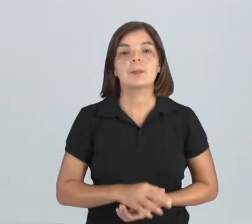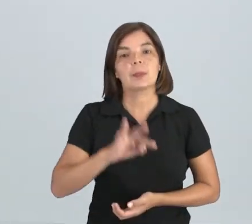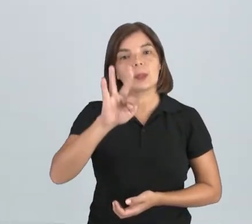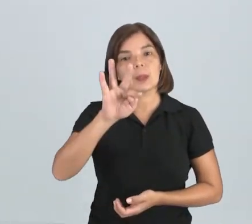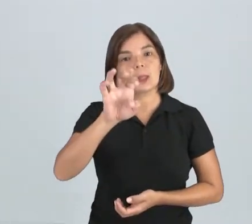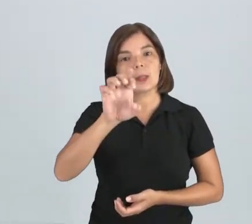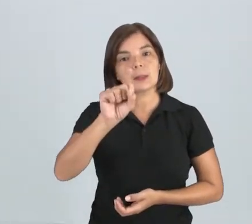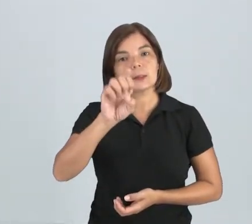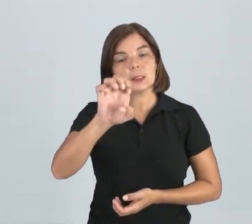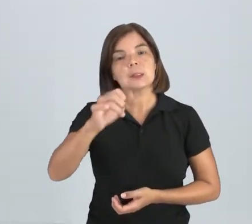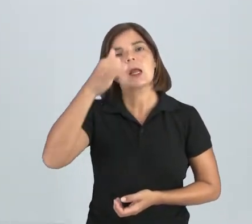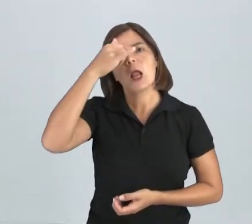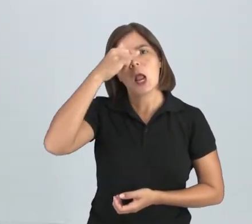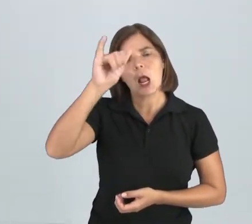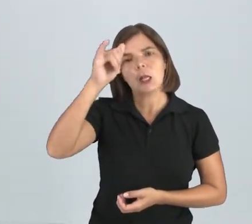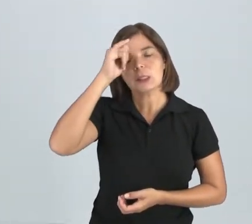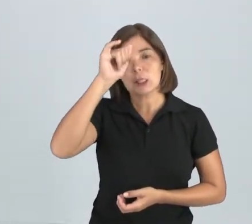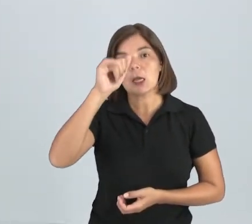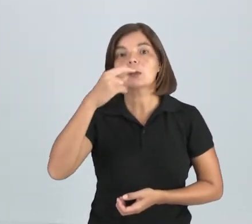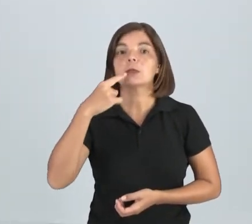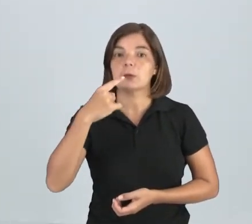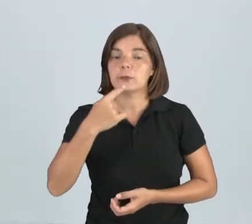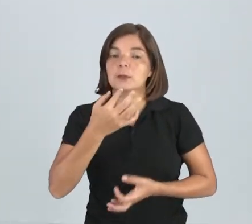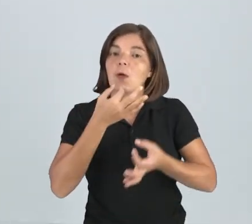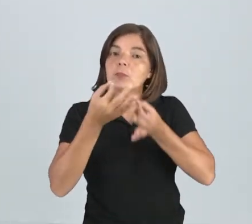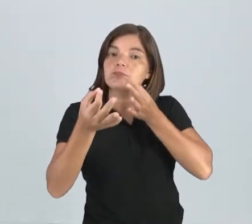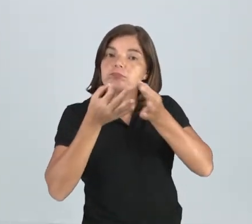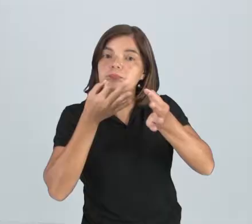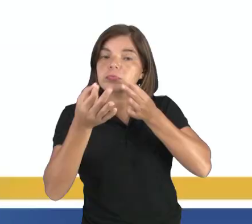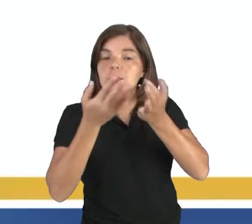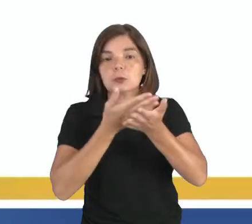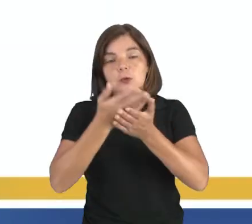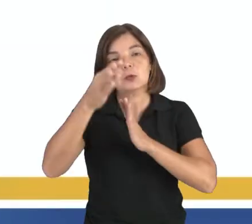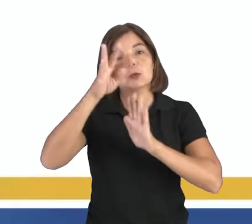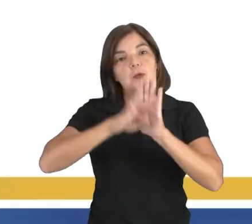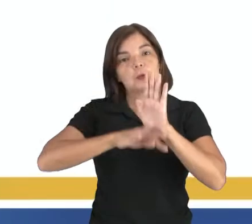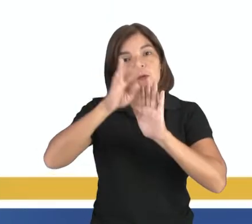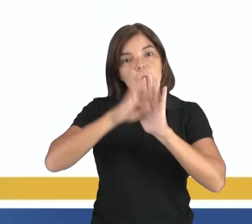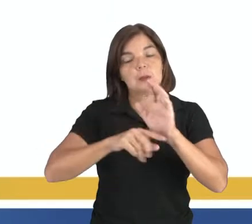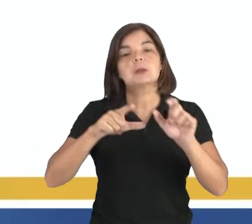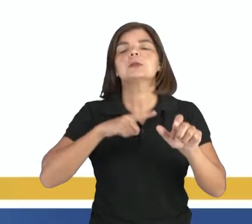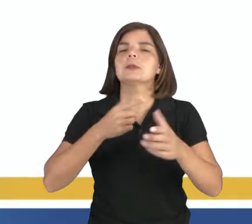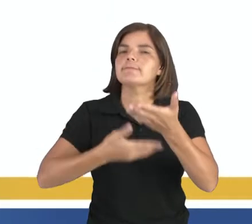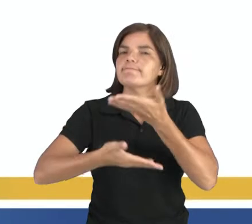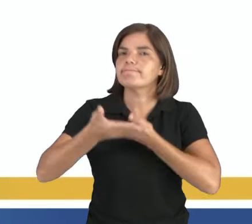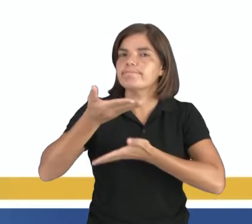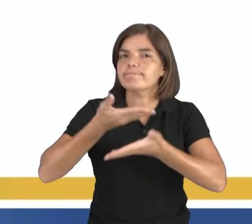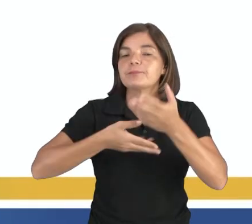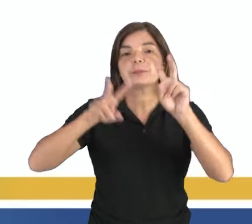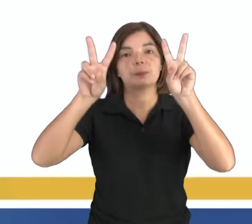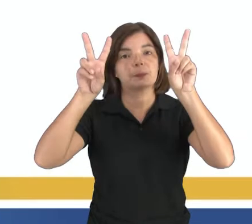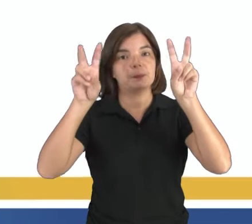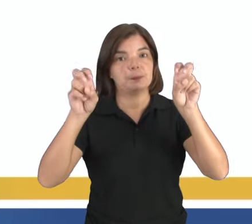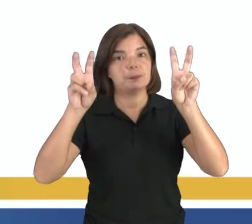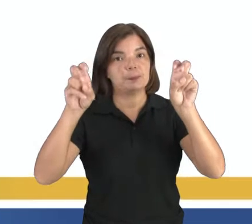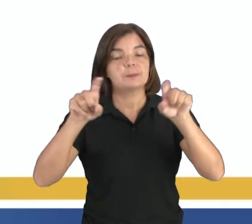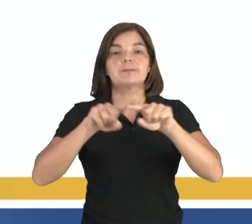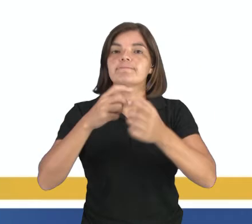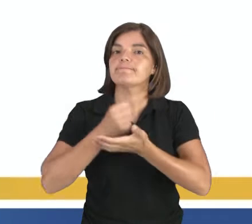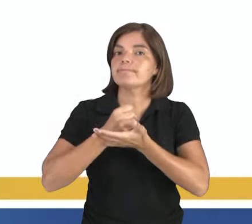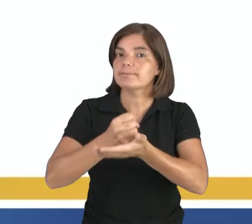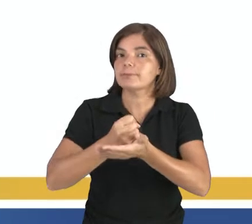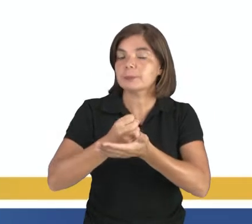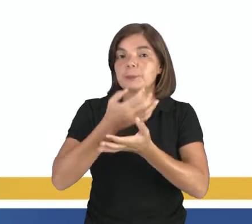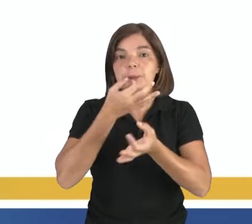Tese é a ideia que você vai defender no seu texto, lá na introdução. Ela deve estar relacionada ao tema e apoiada